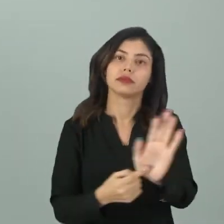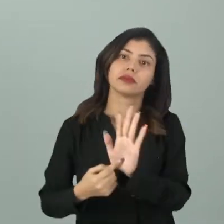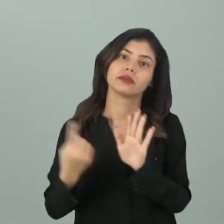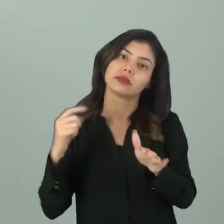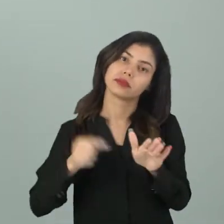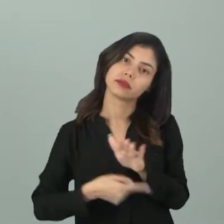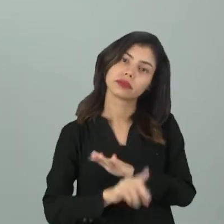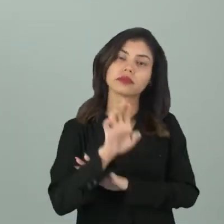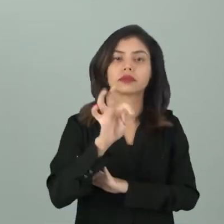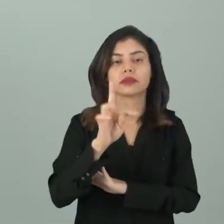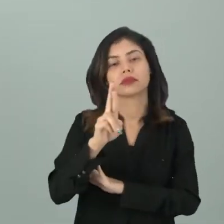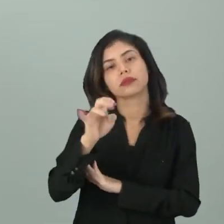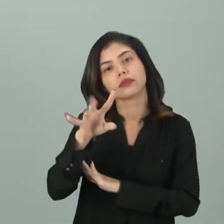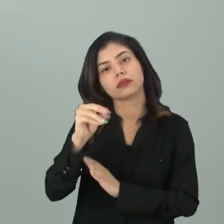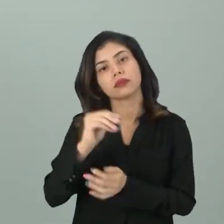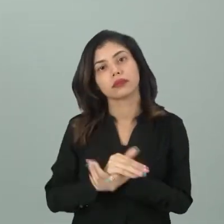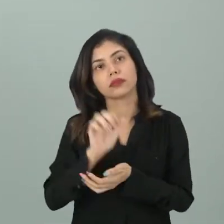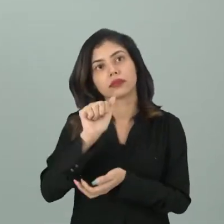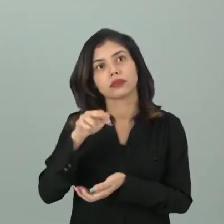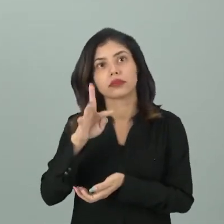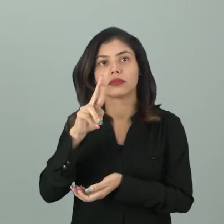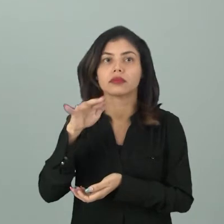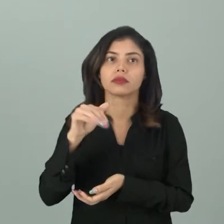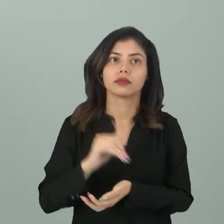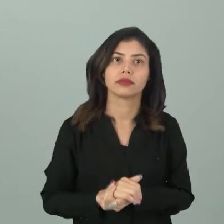denominamos dentro da estatística de amostra.